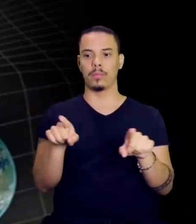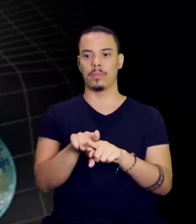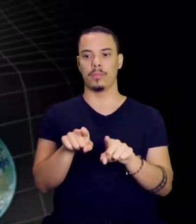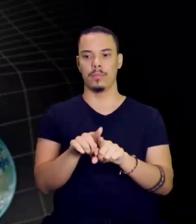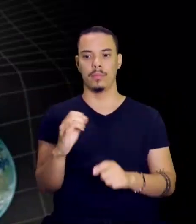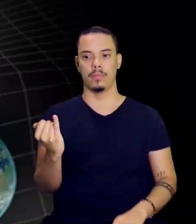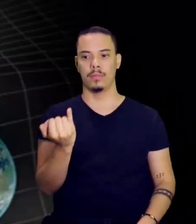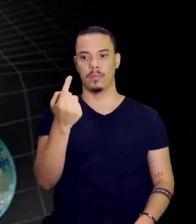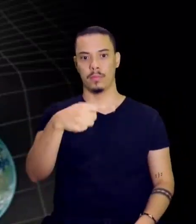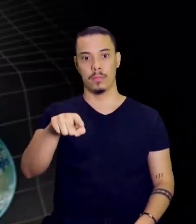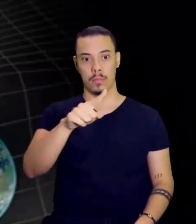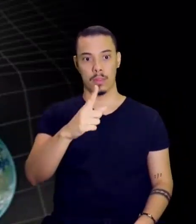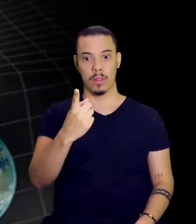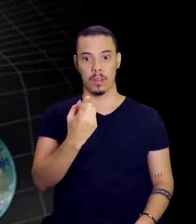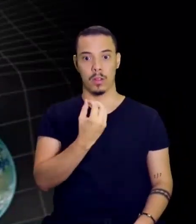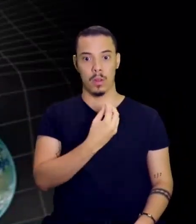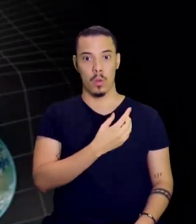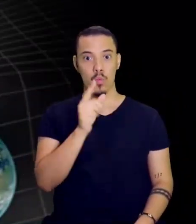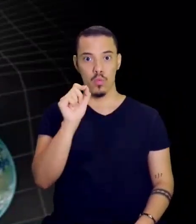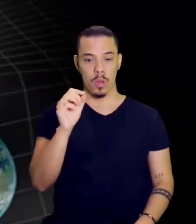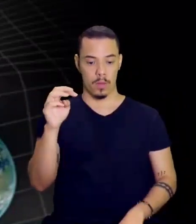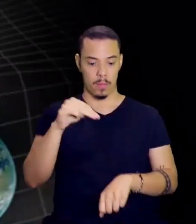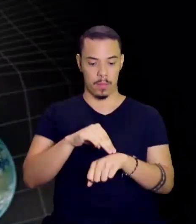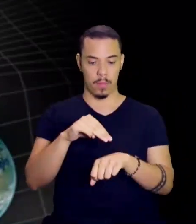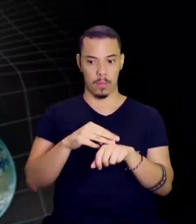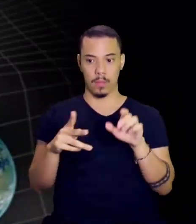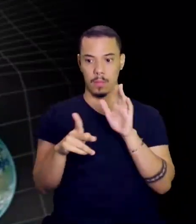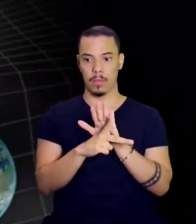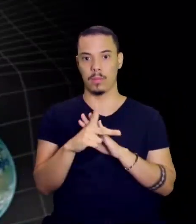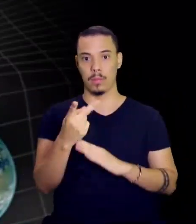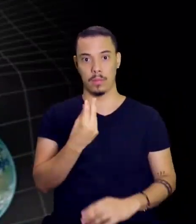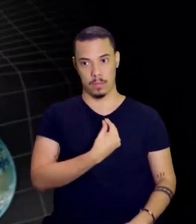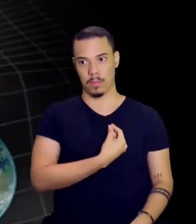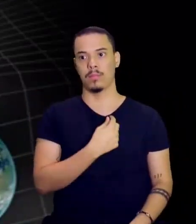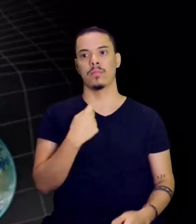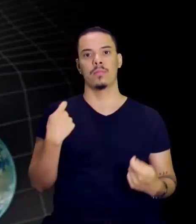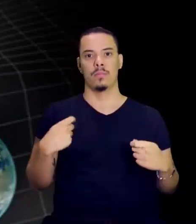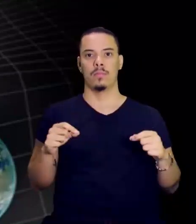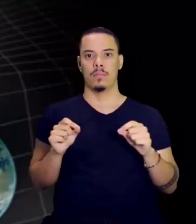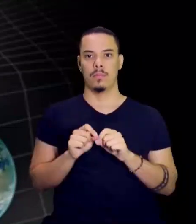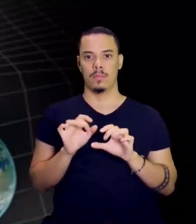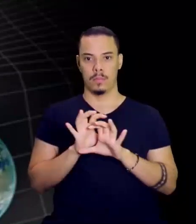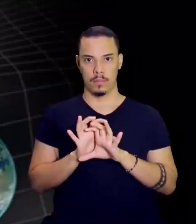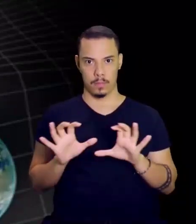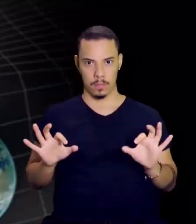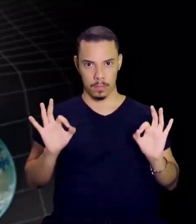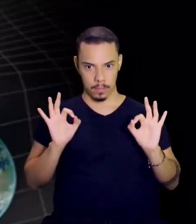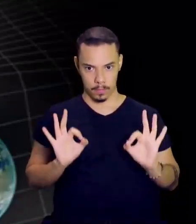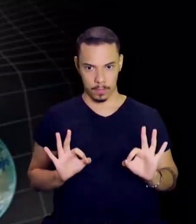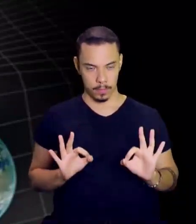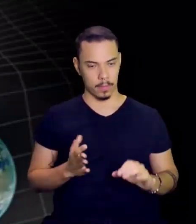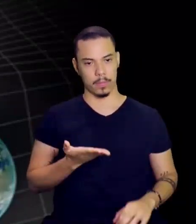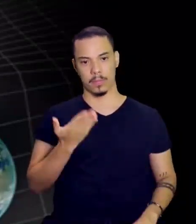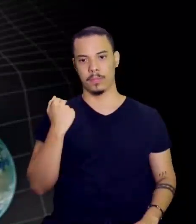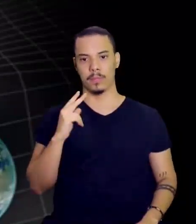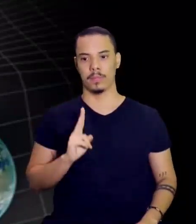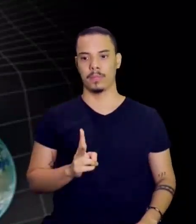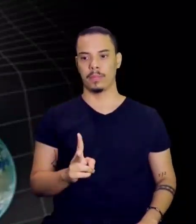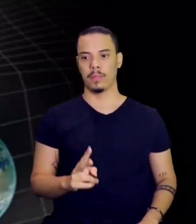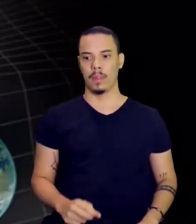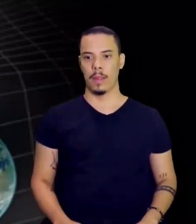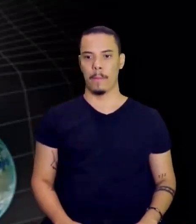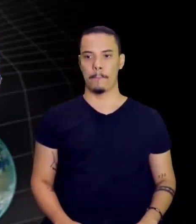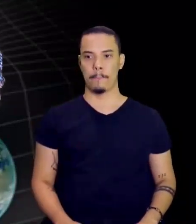você quiser achar seus minutos de vida, você precisa fazer essas 4 multiplicações, tá bom, pessoal? Vamos continuar, olha